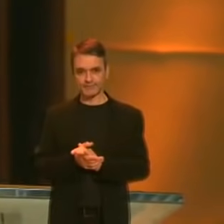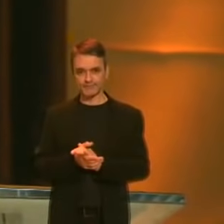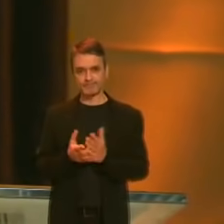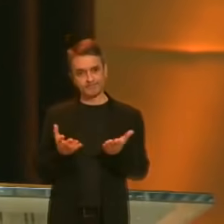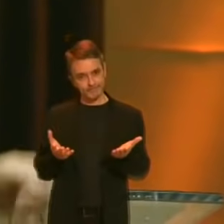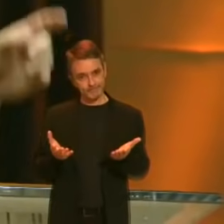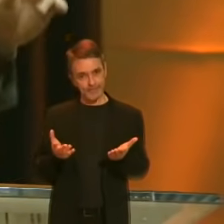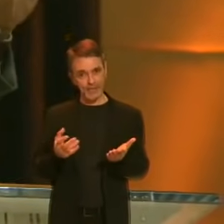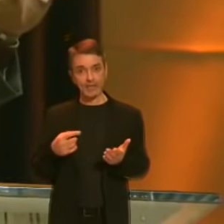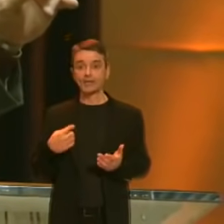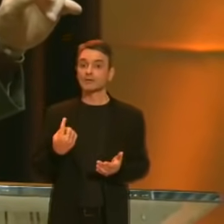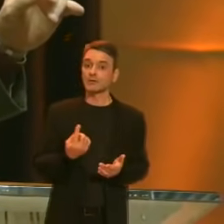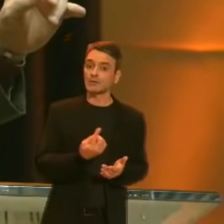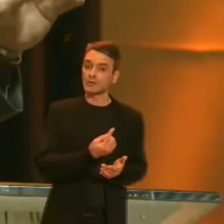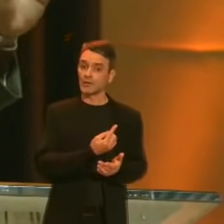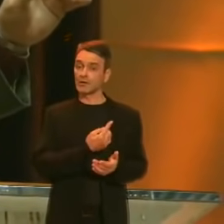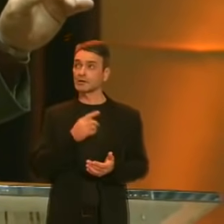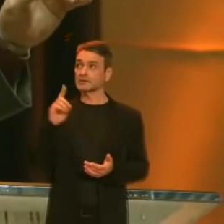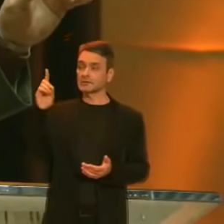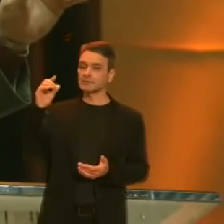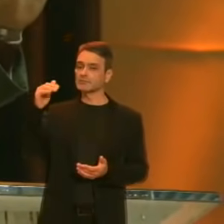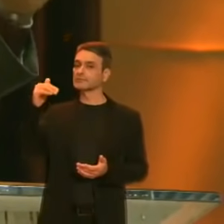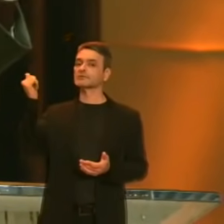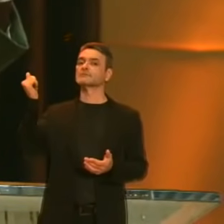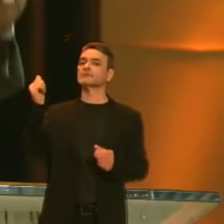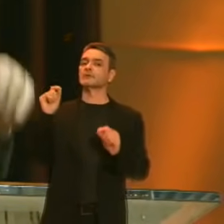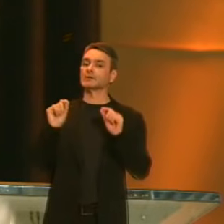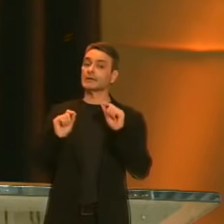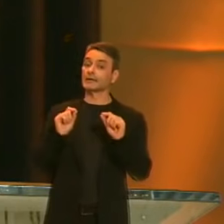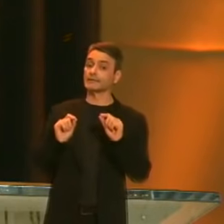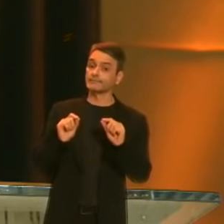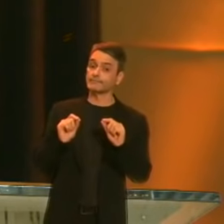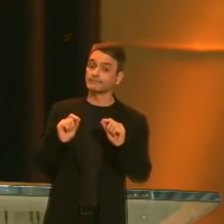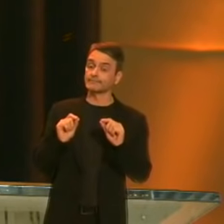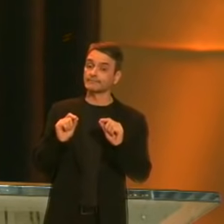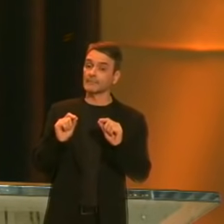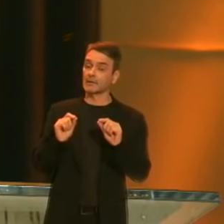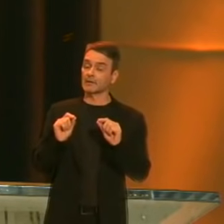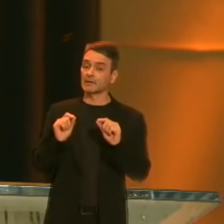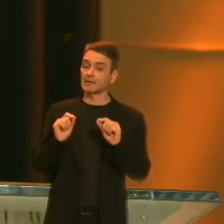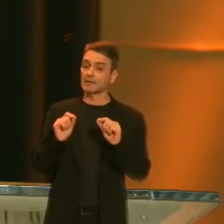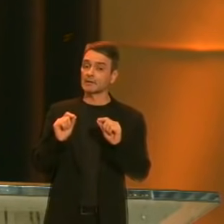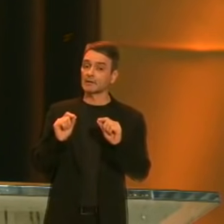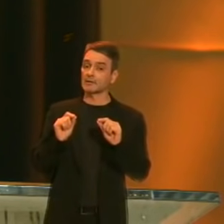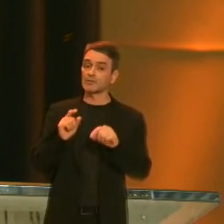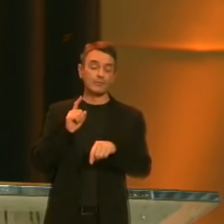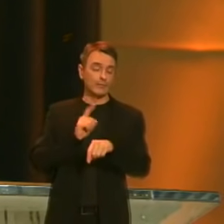Queridos, nós estamos sendo chamados por Deus para um momento singular da história.